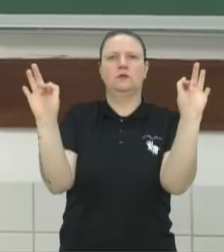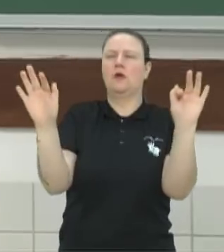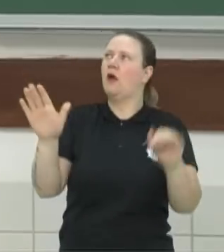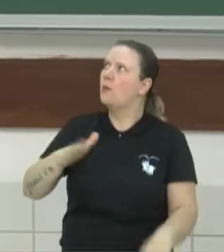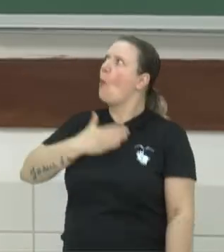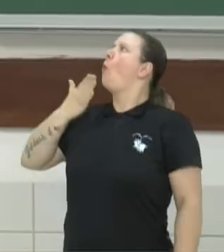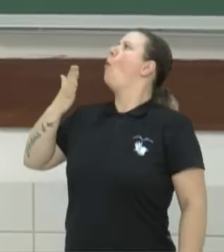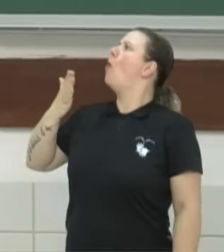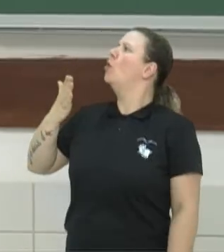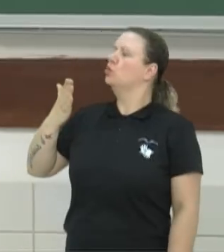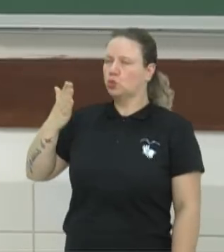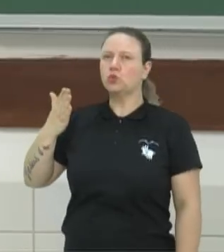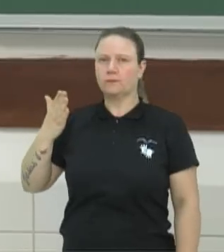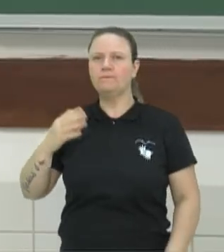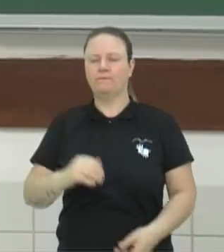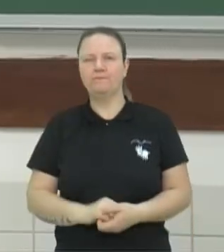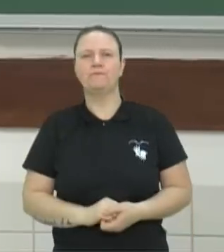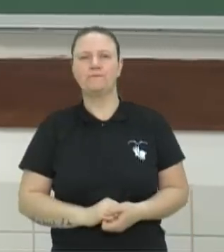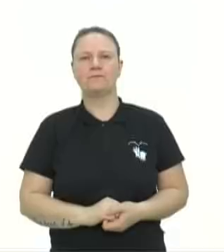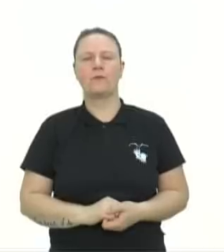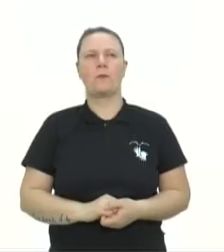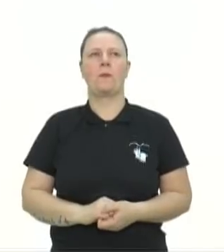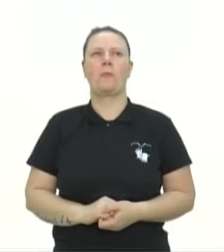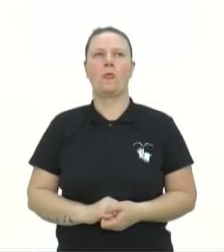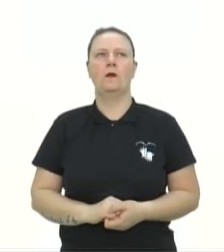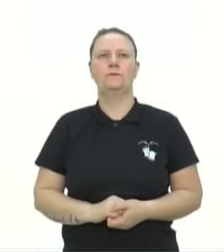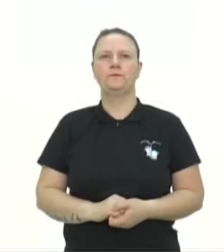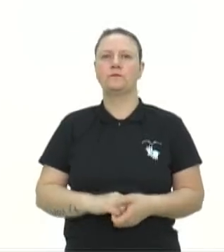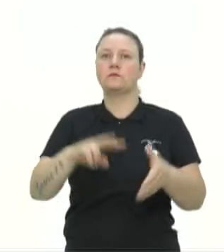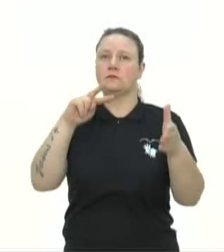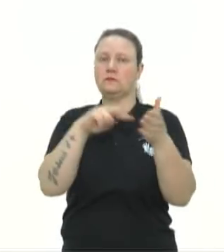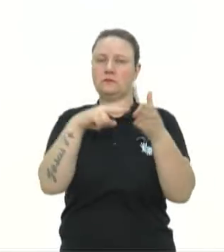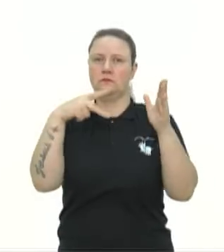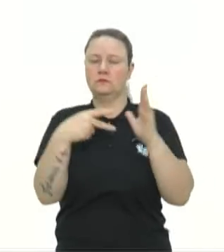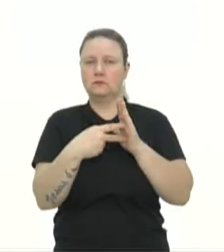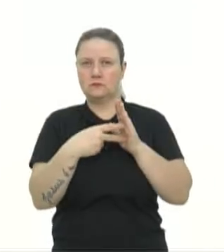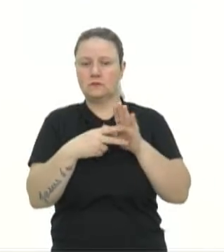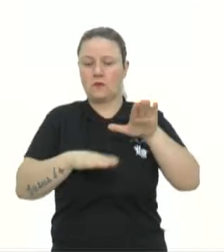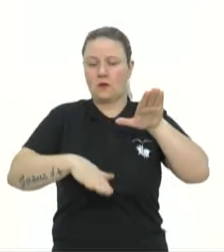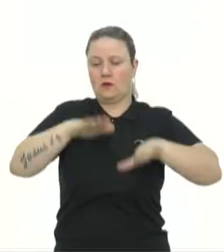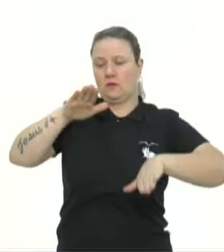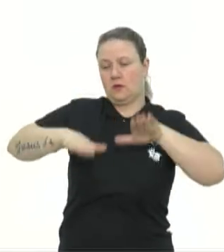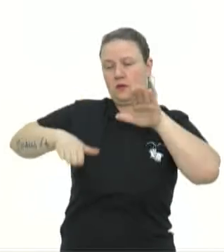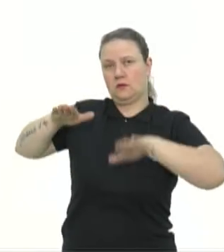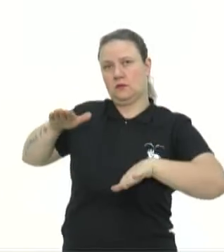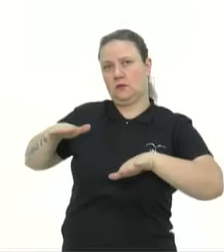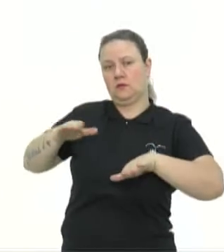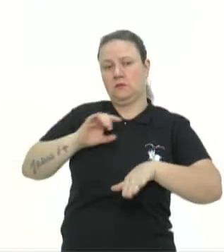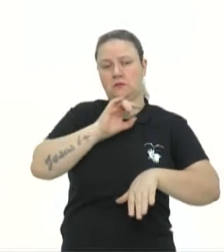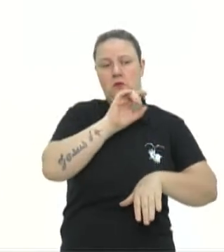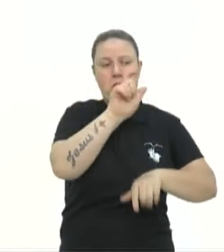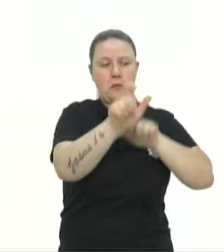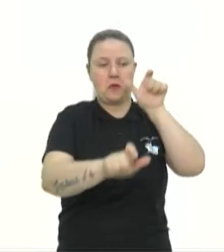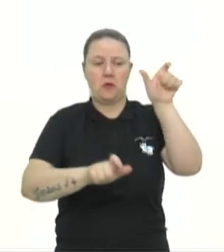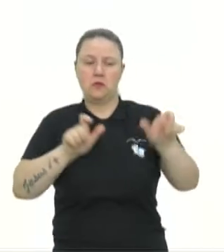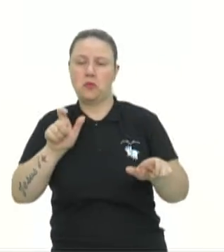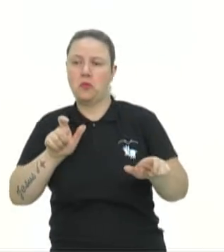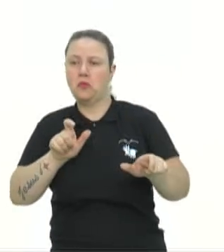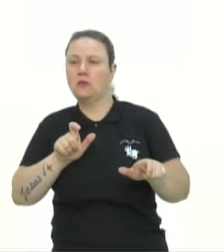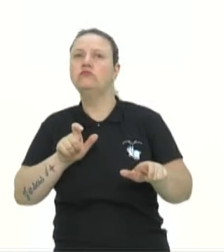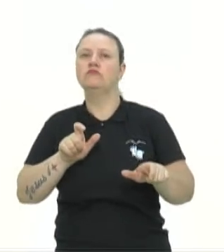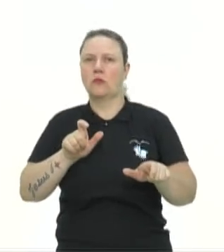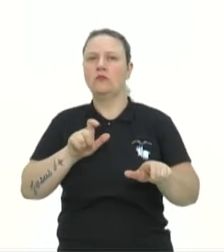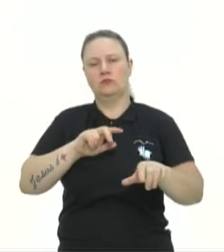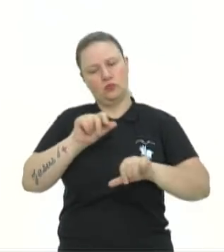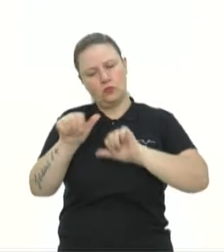impacto ali junto com a propaganda, tá? O seu significado varia de autor para autor. Entretanto, pode-se